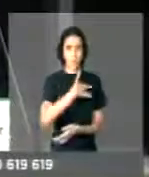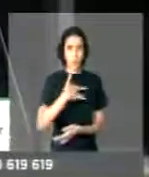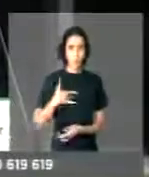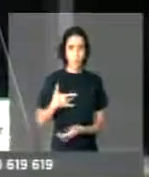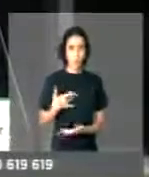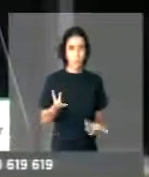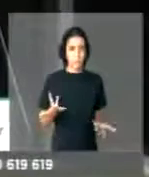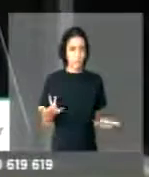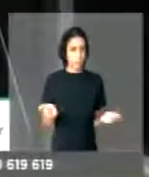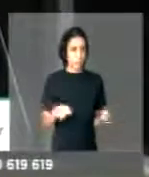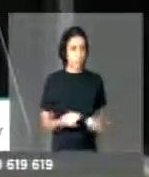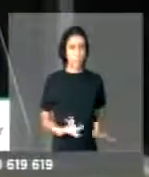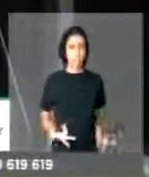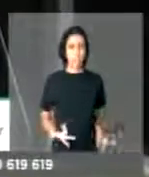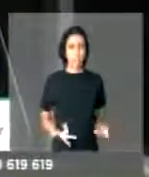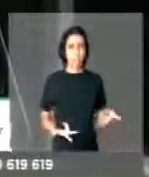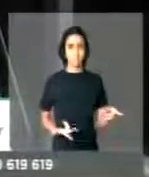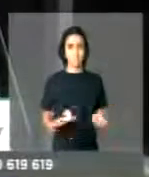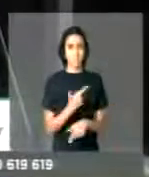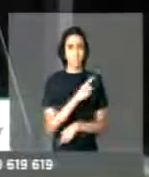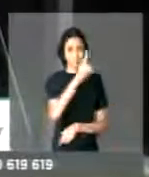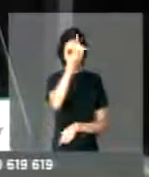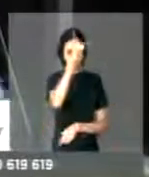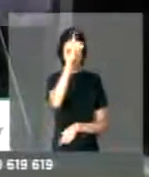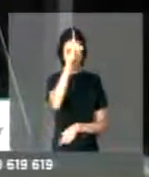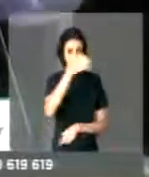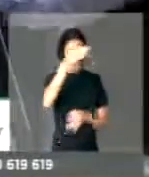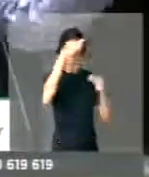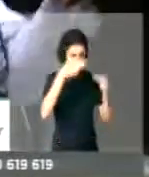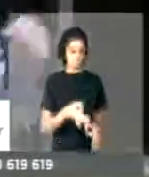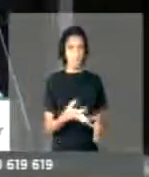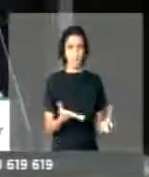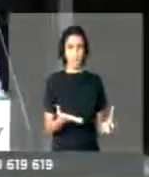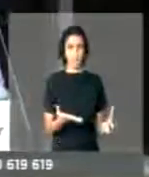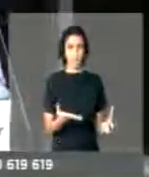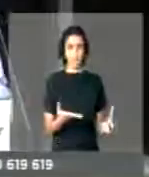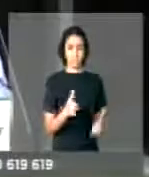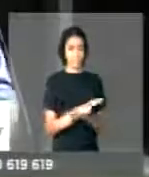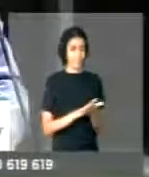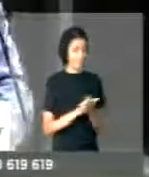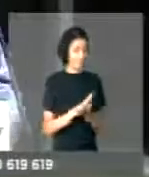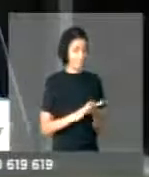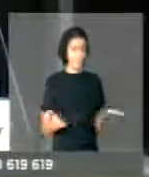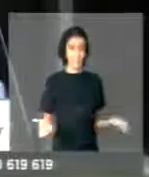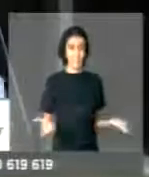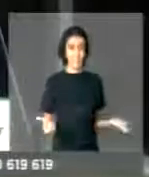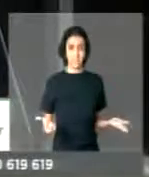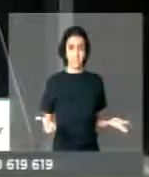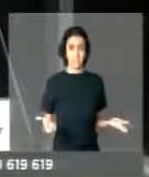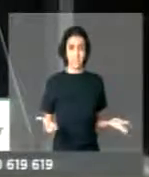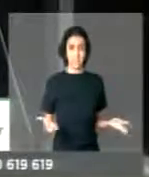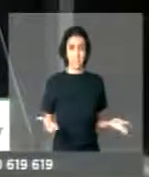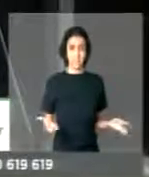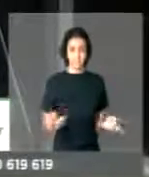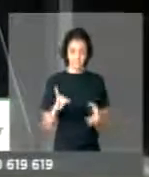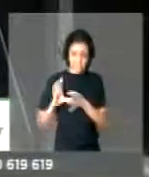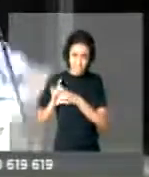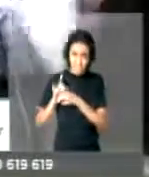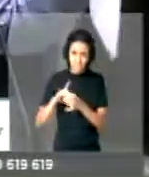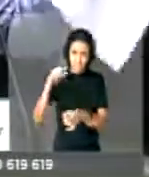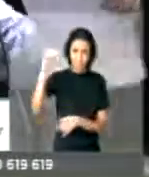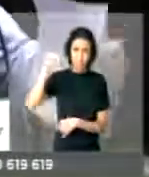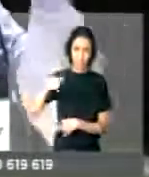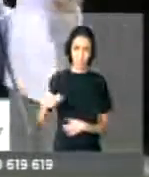saúde e não tem uma unidade de saúde funcionando, muito menos no hospital. É nesse clima,